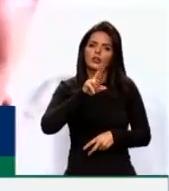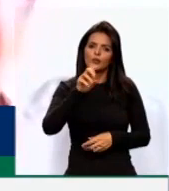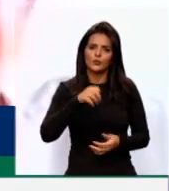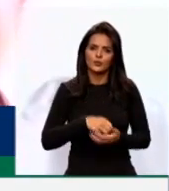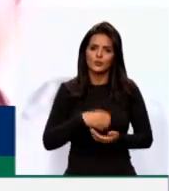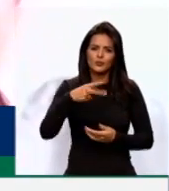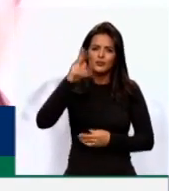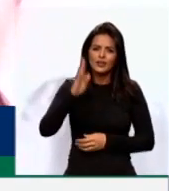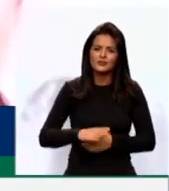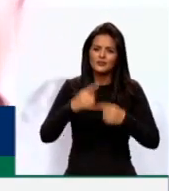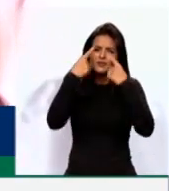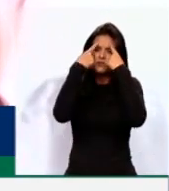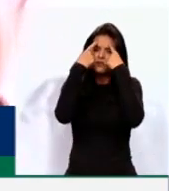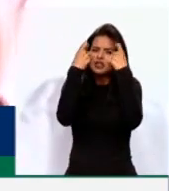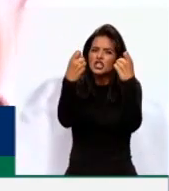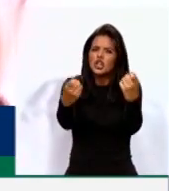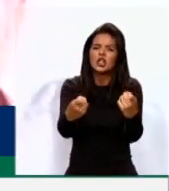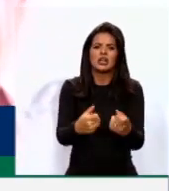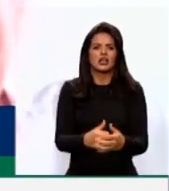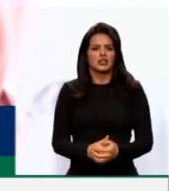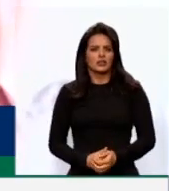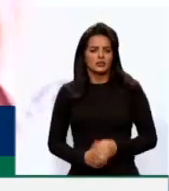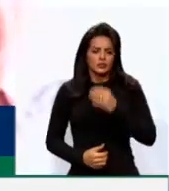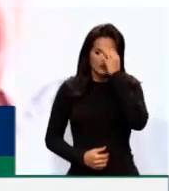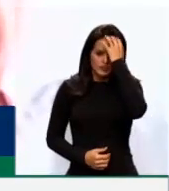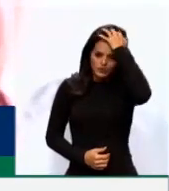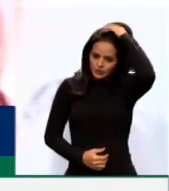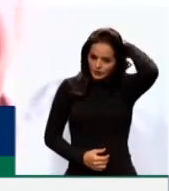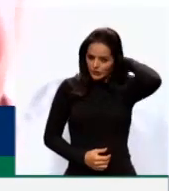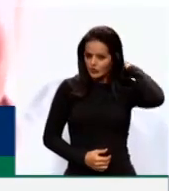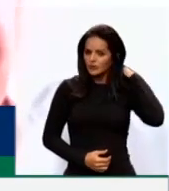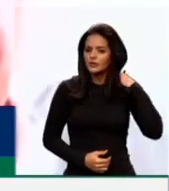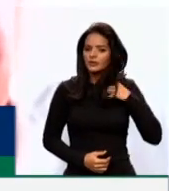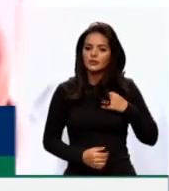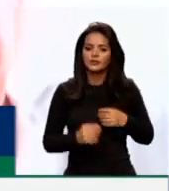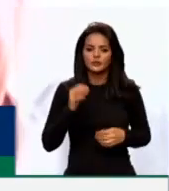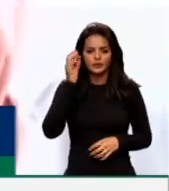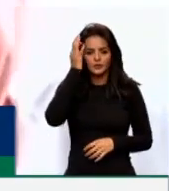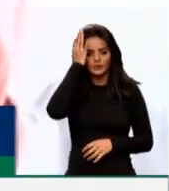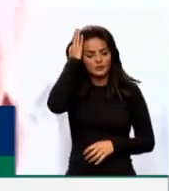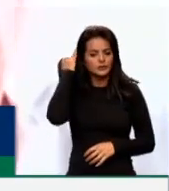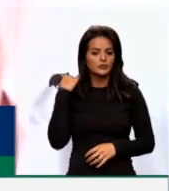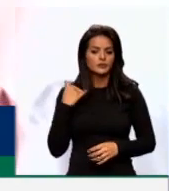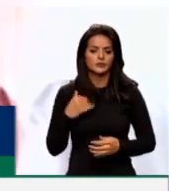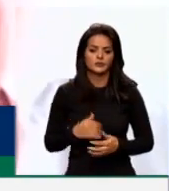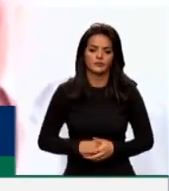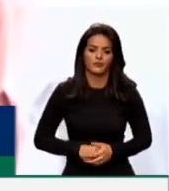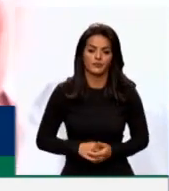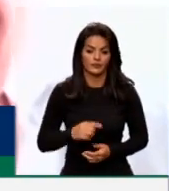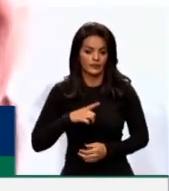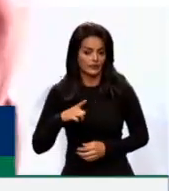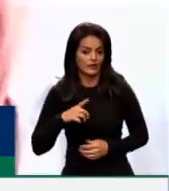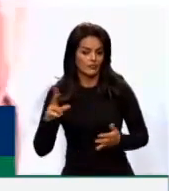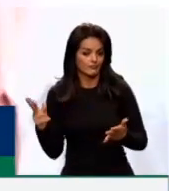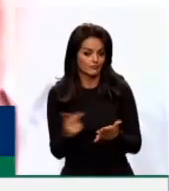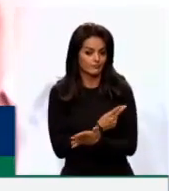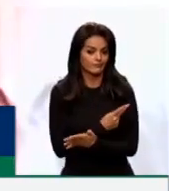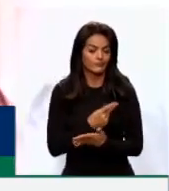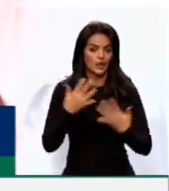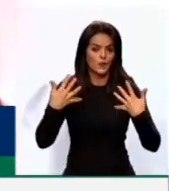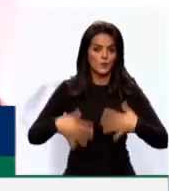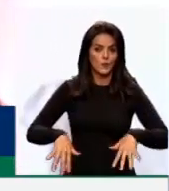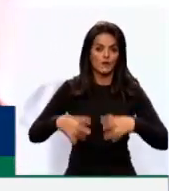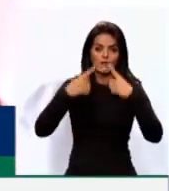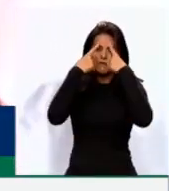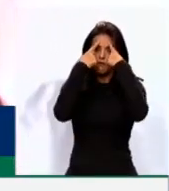extremamente violento, e todas as violências que o país vivencia, elas têm uma particularidade e carregam também